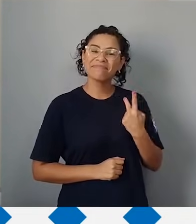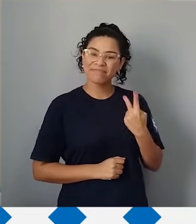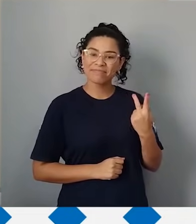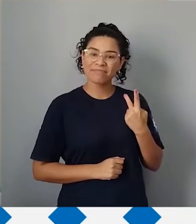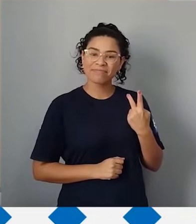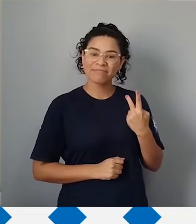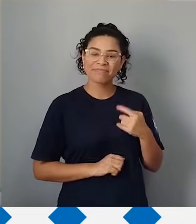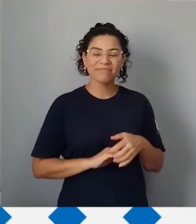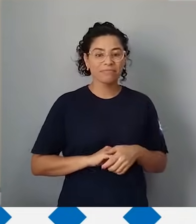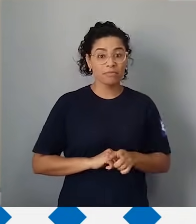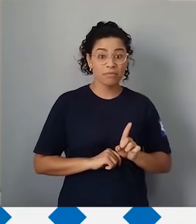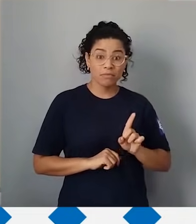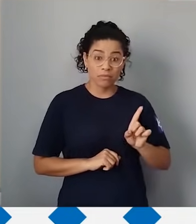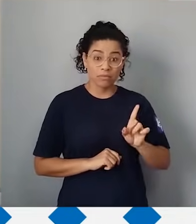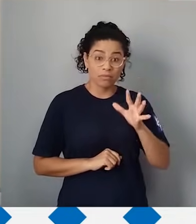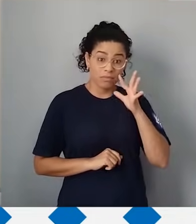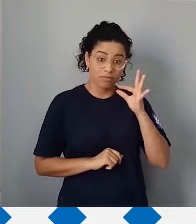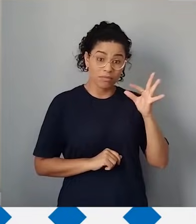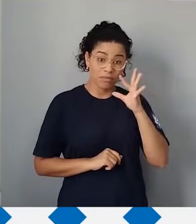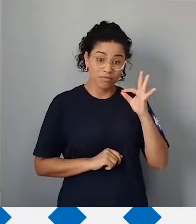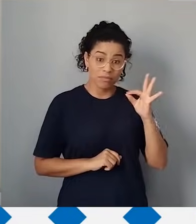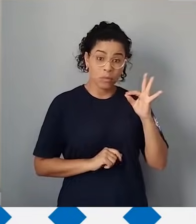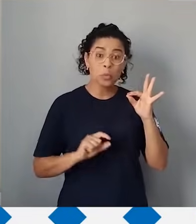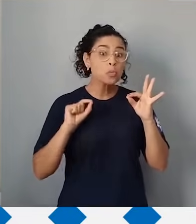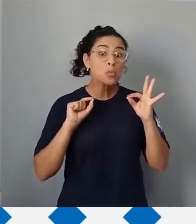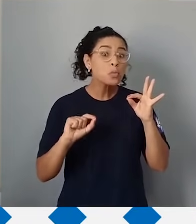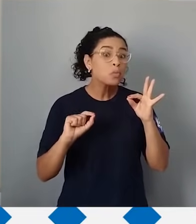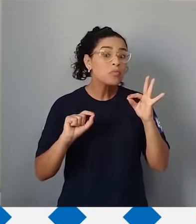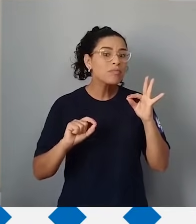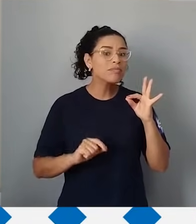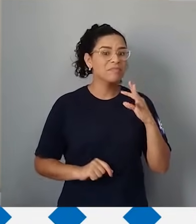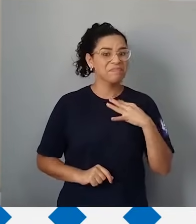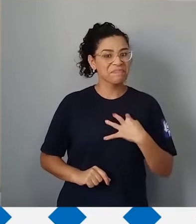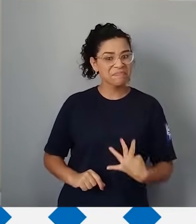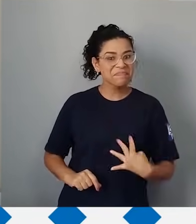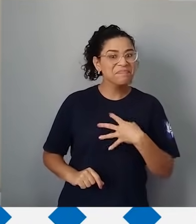ele é um gato xadrez.